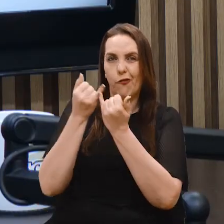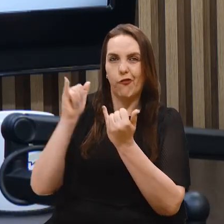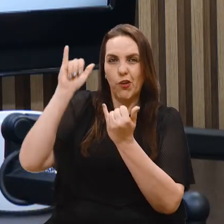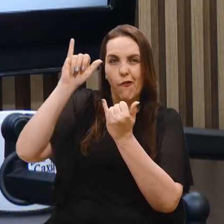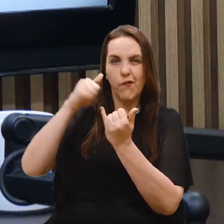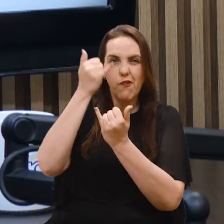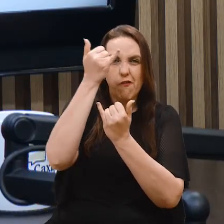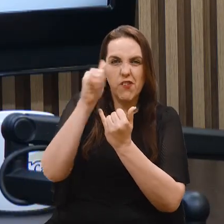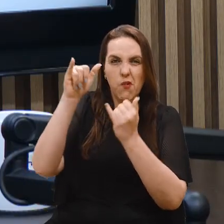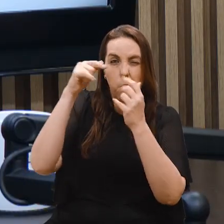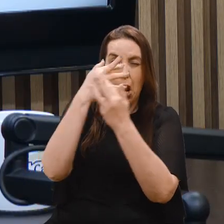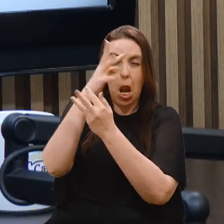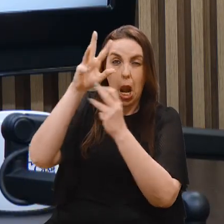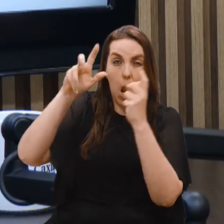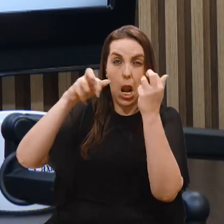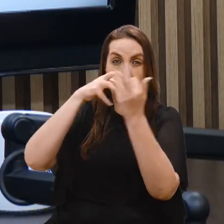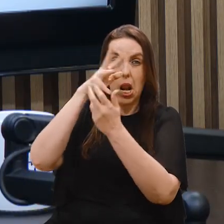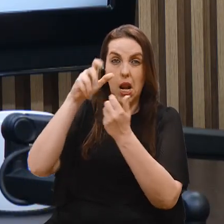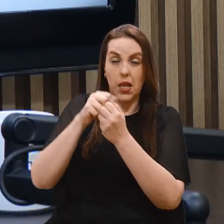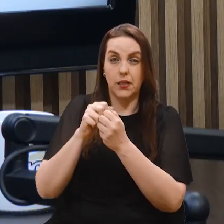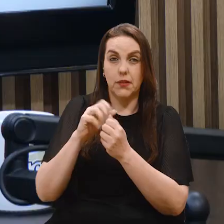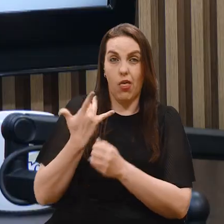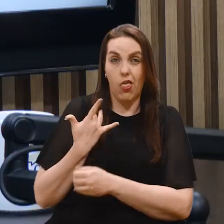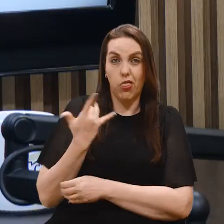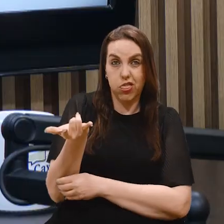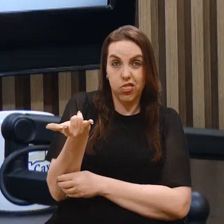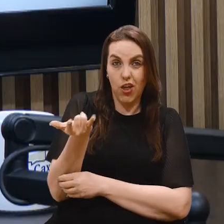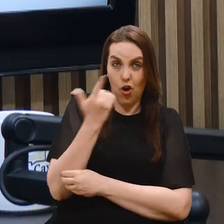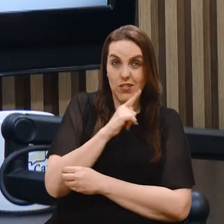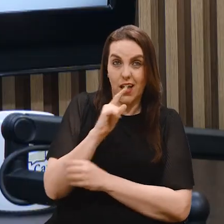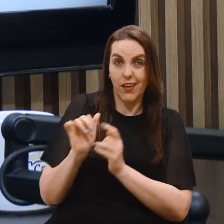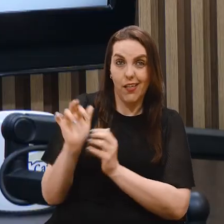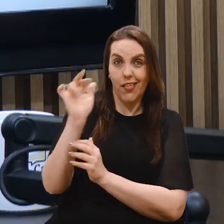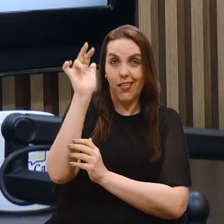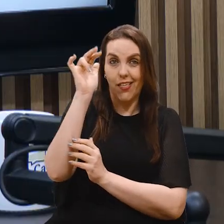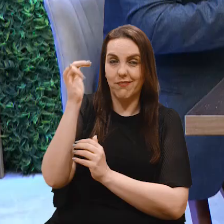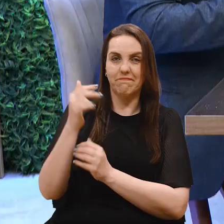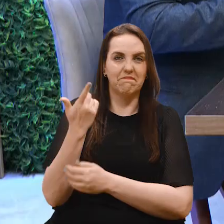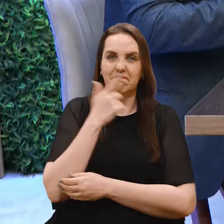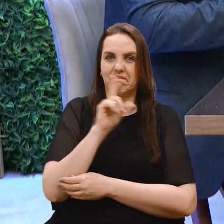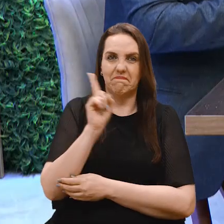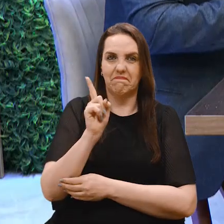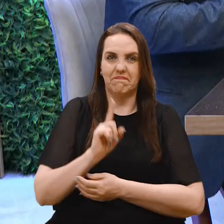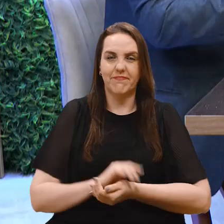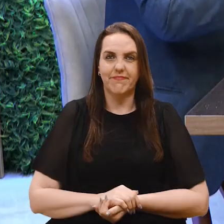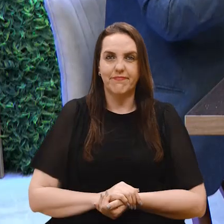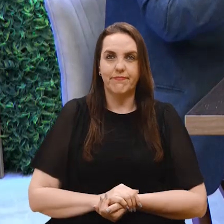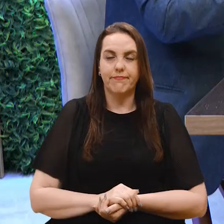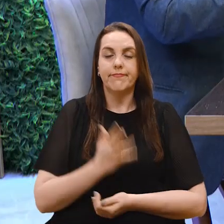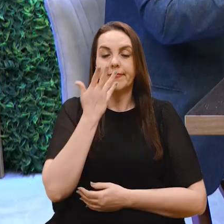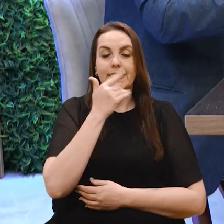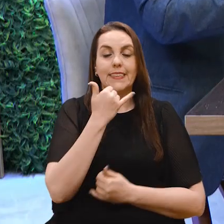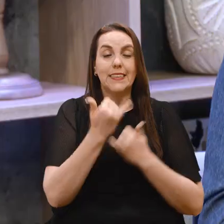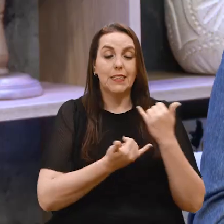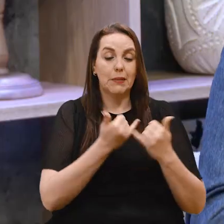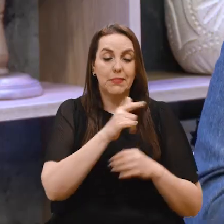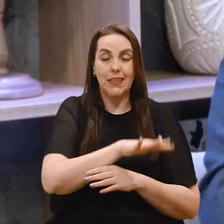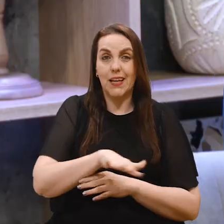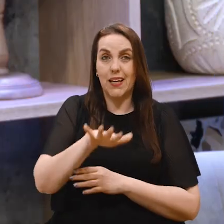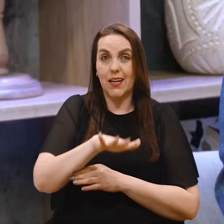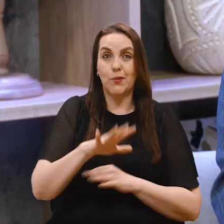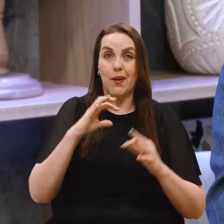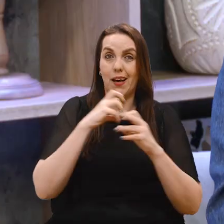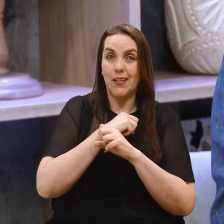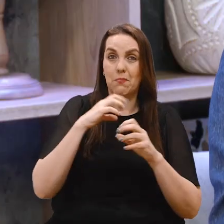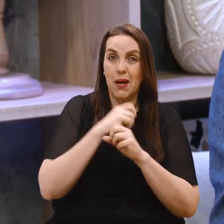aquele emaranhado ali que acho que nem o Homem-Aranha conseguiria brincar ali. Criança brincando, tem animais domésticos e um